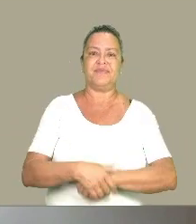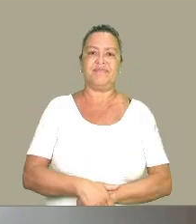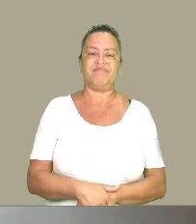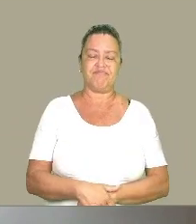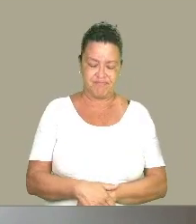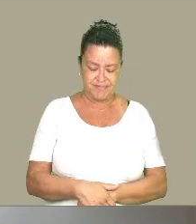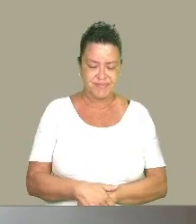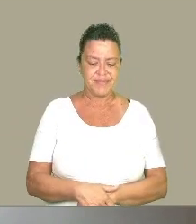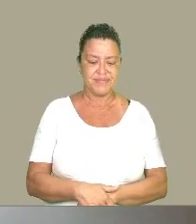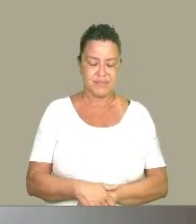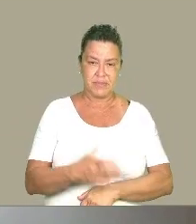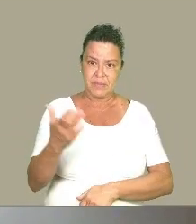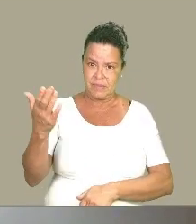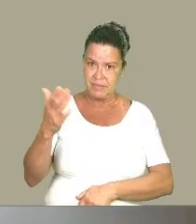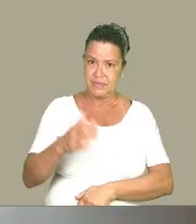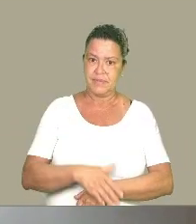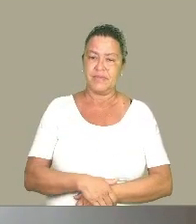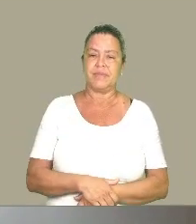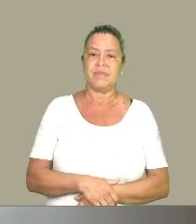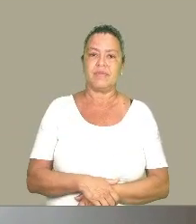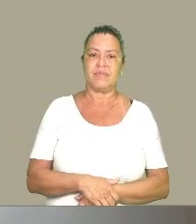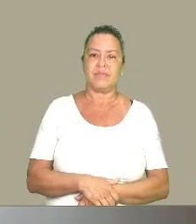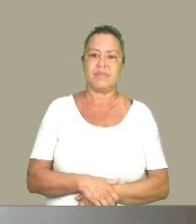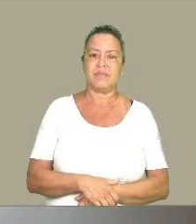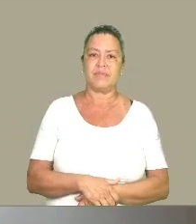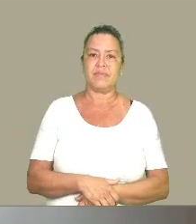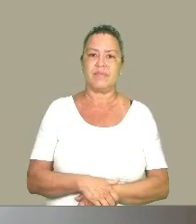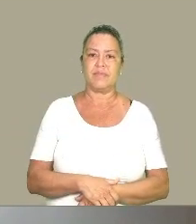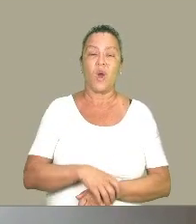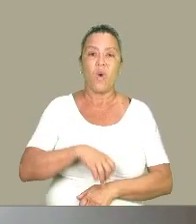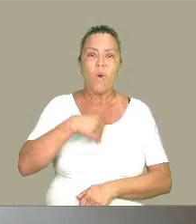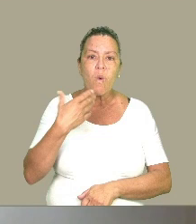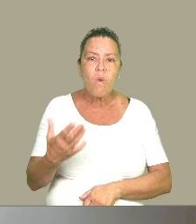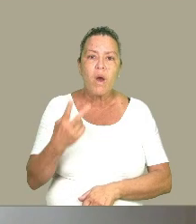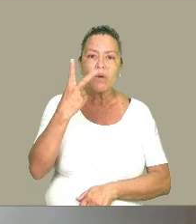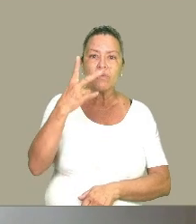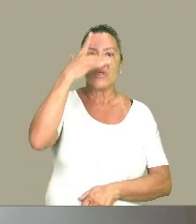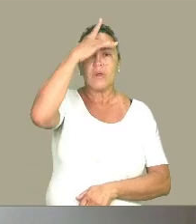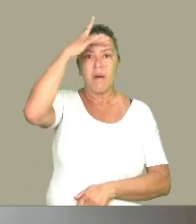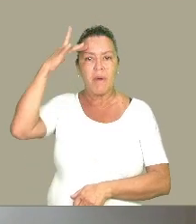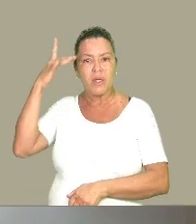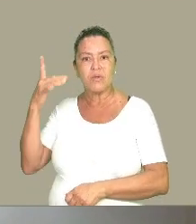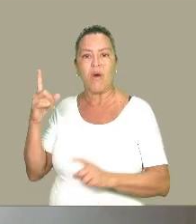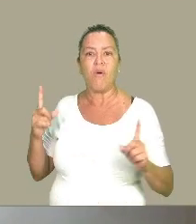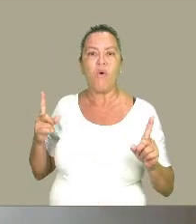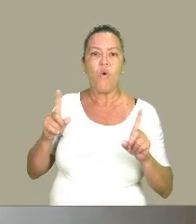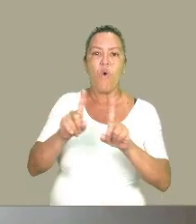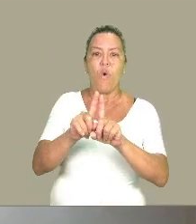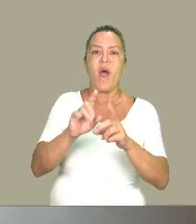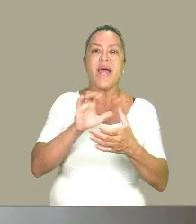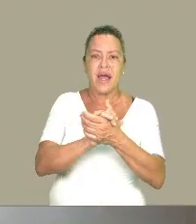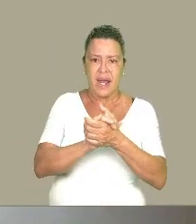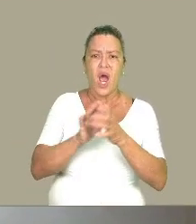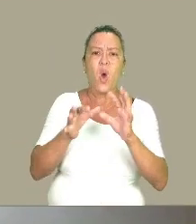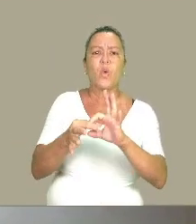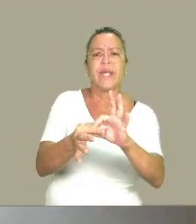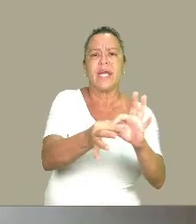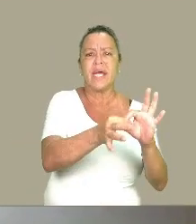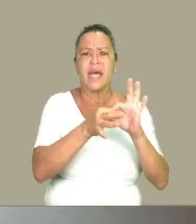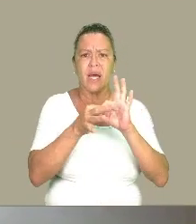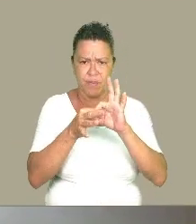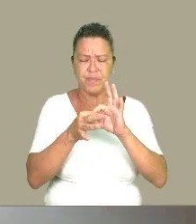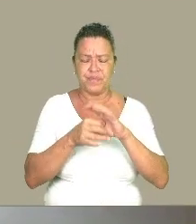bem, então a união de duas pessoas, puxando de novo para o tema do casamento e logo após da